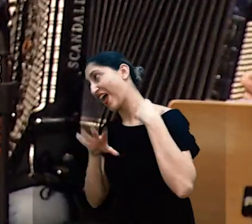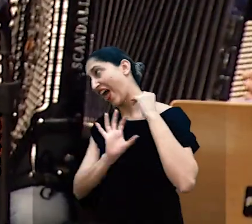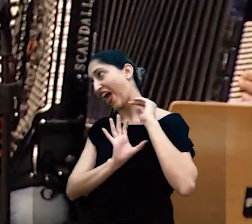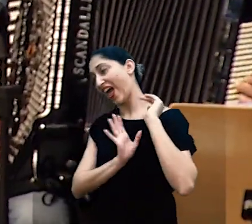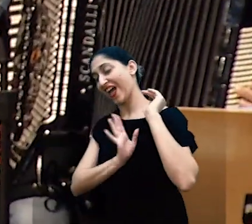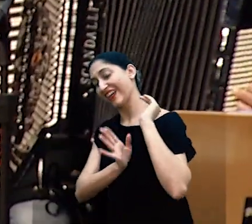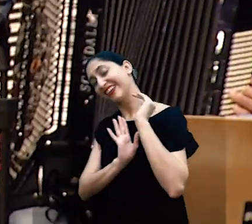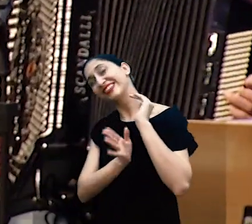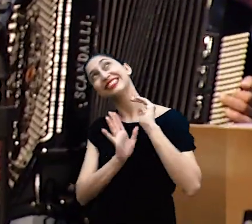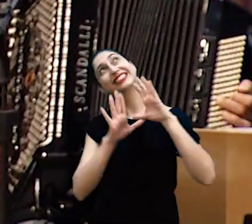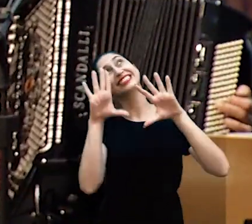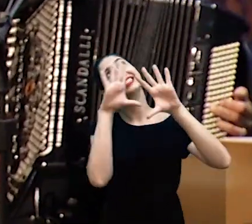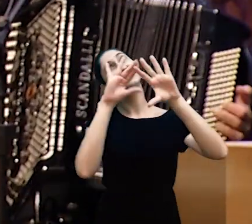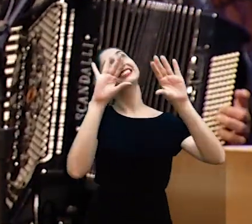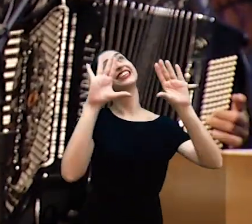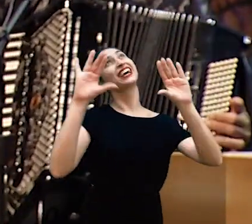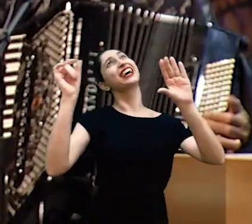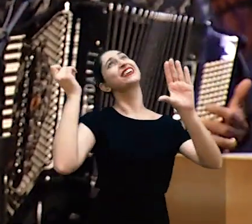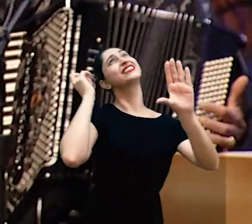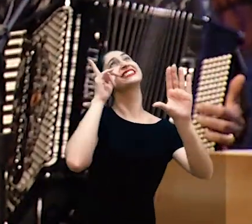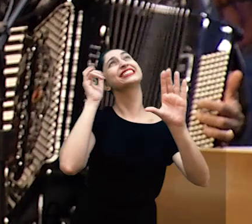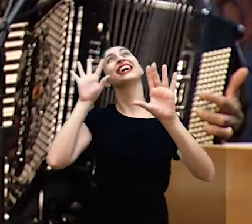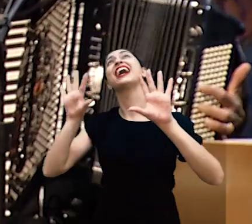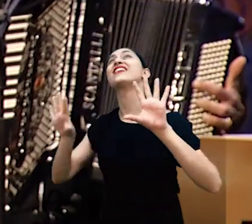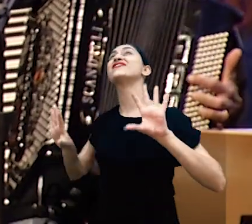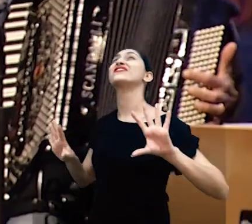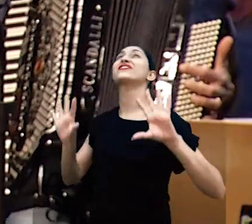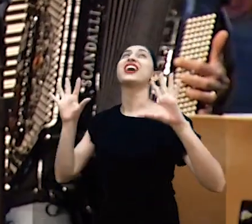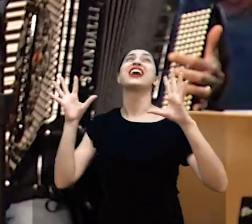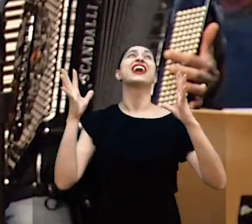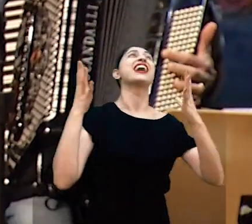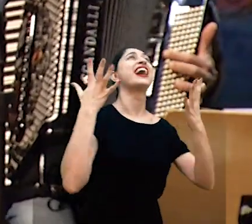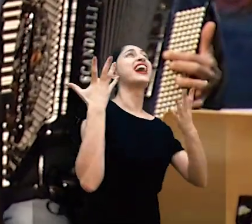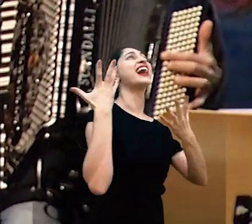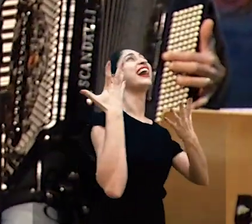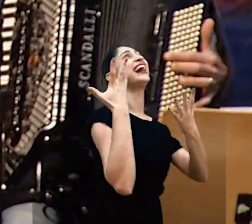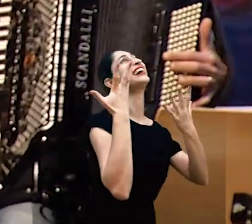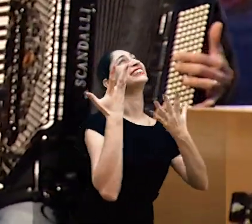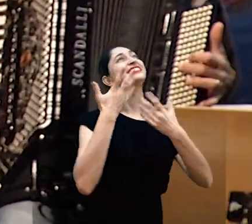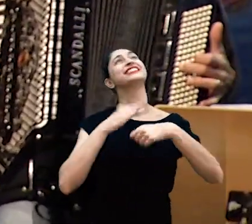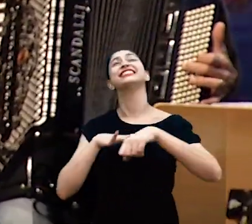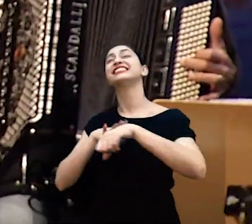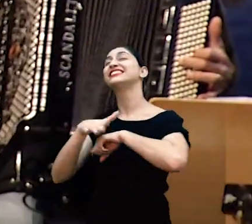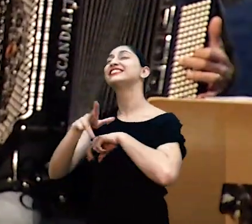O céu estava todo em festa, pois era noite de São